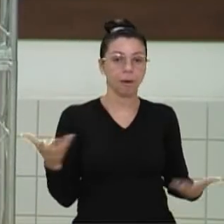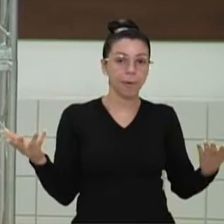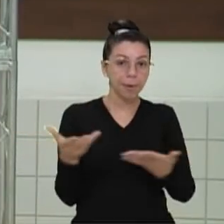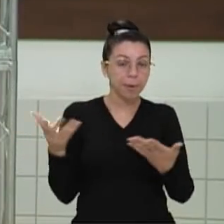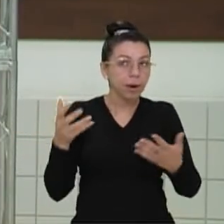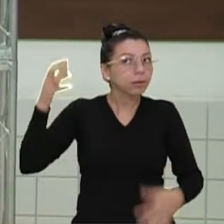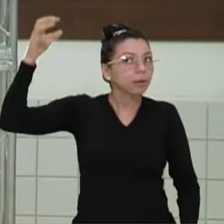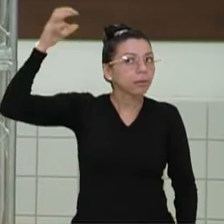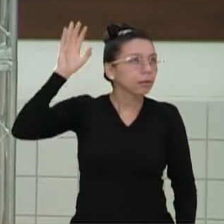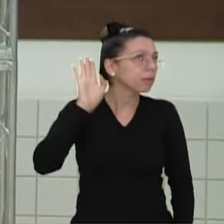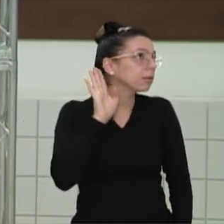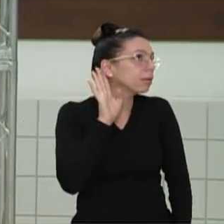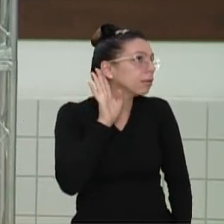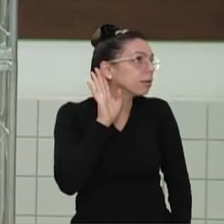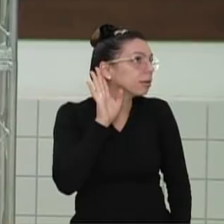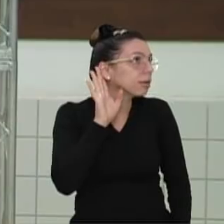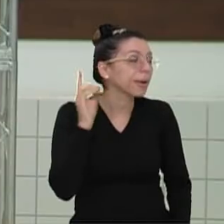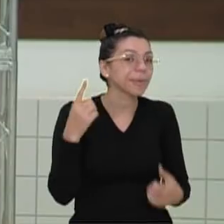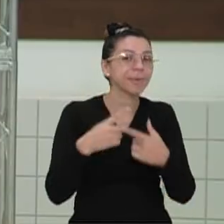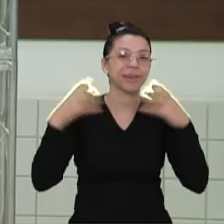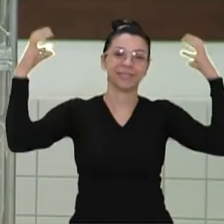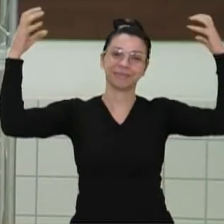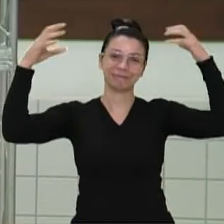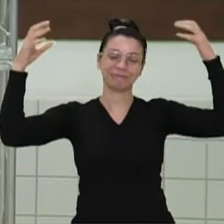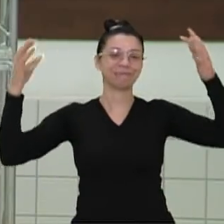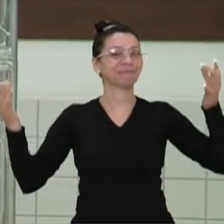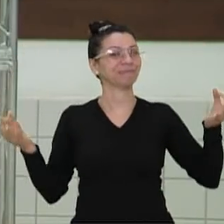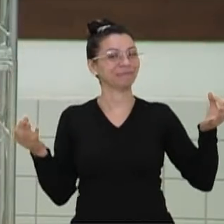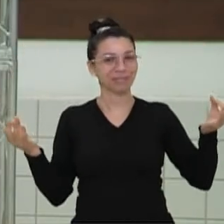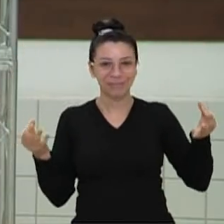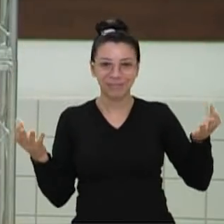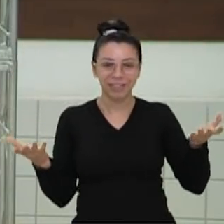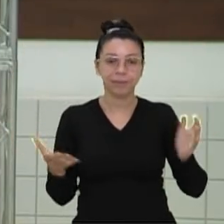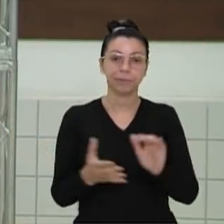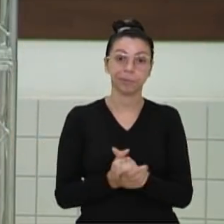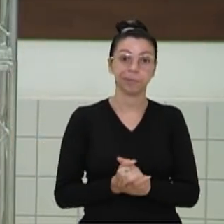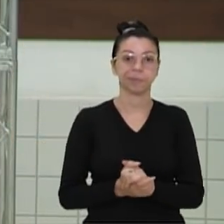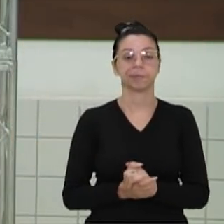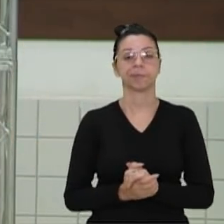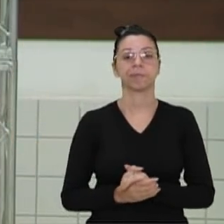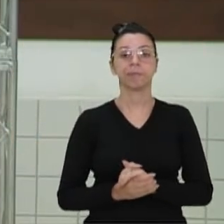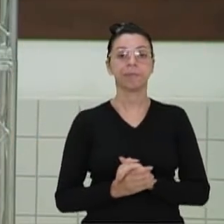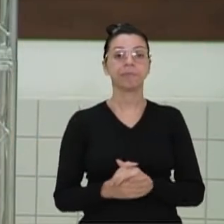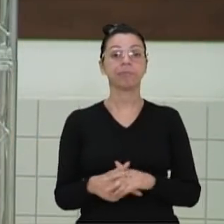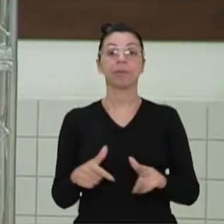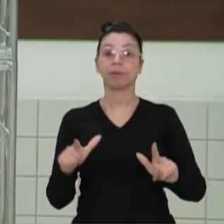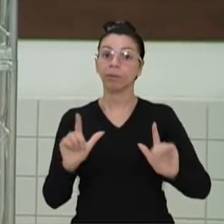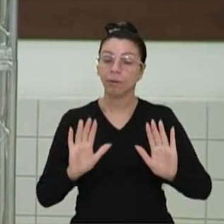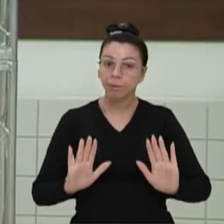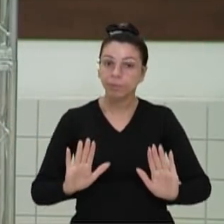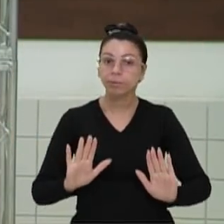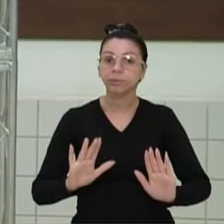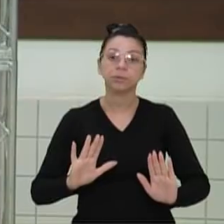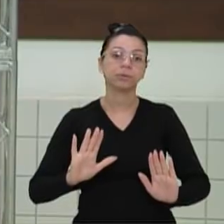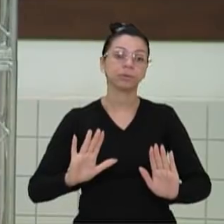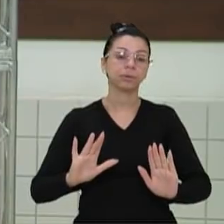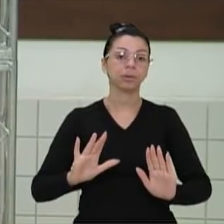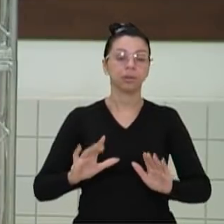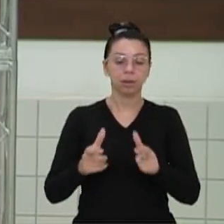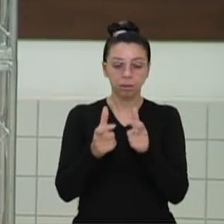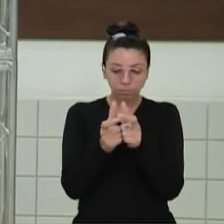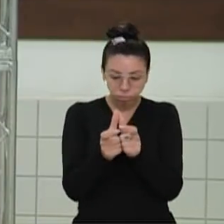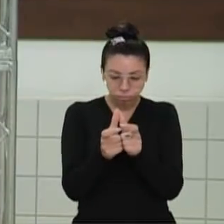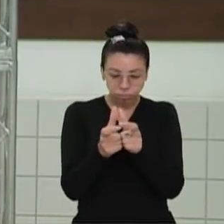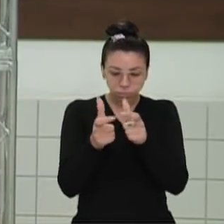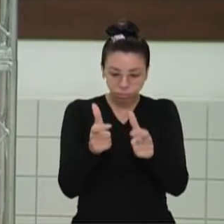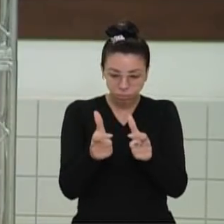água, está chovendo, hein? Beleza, hein? Chuva abençoada. Então, olha só, o consumo vai